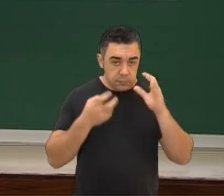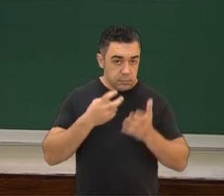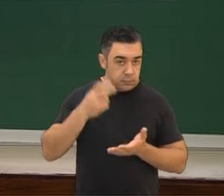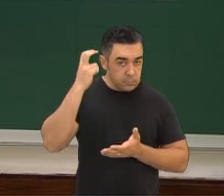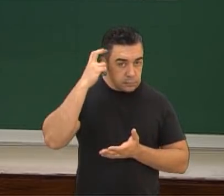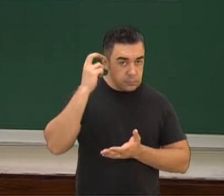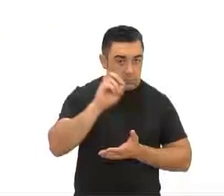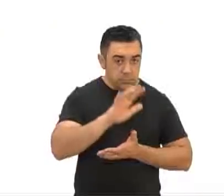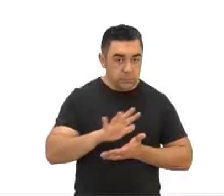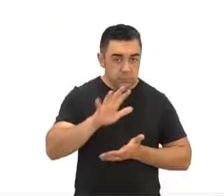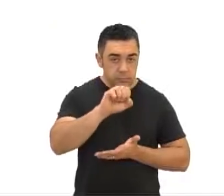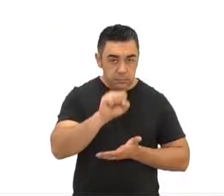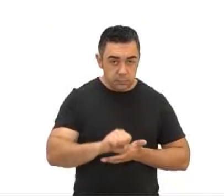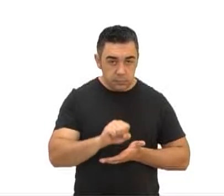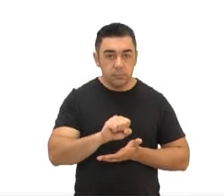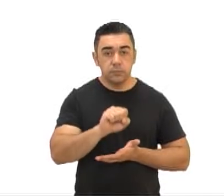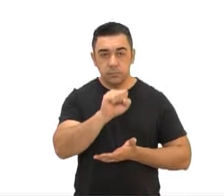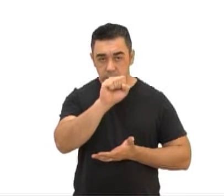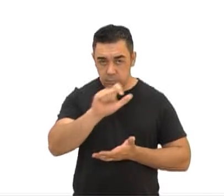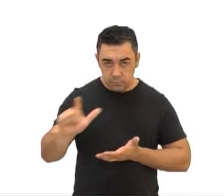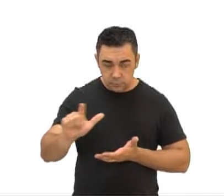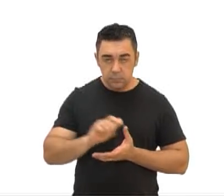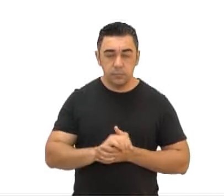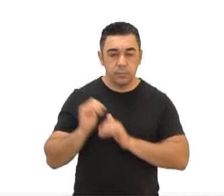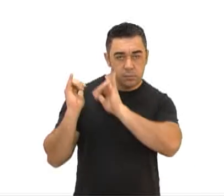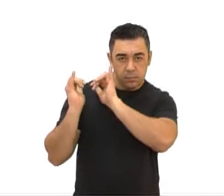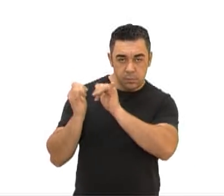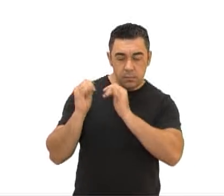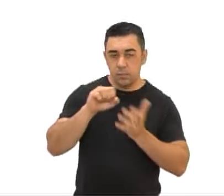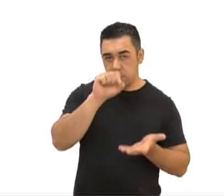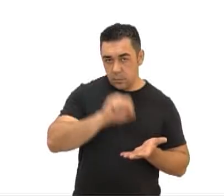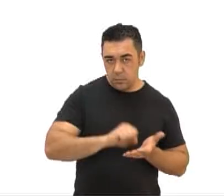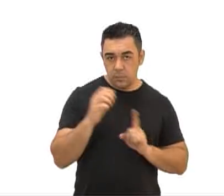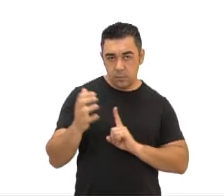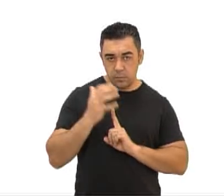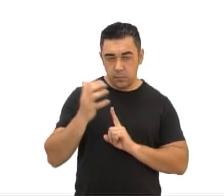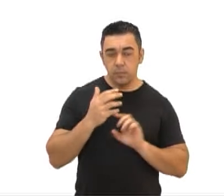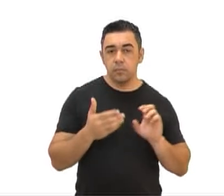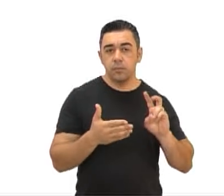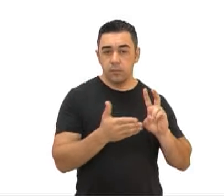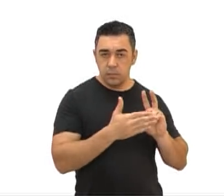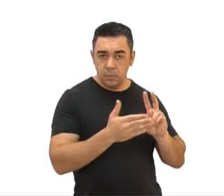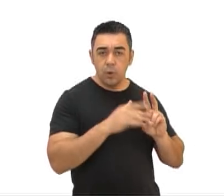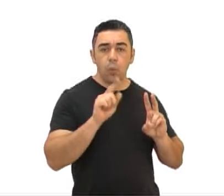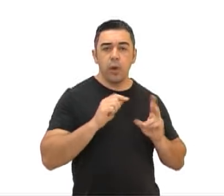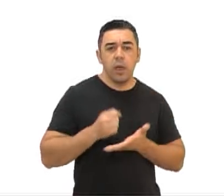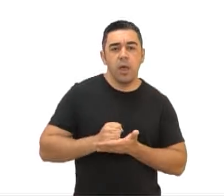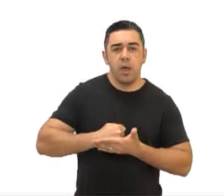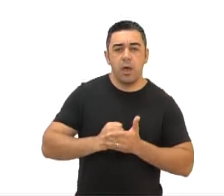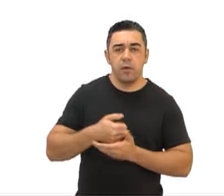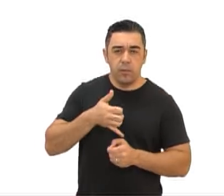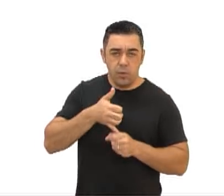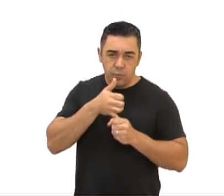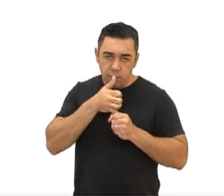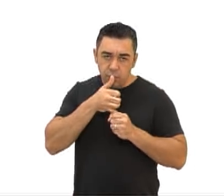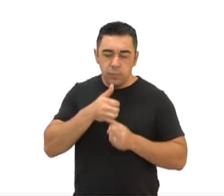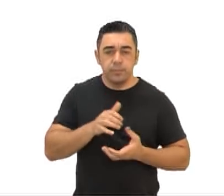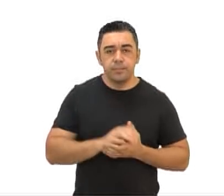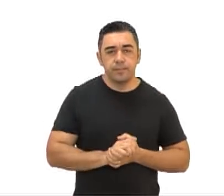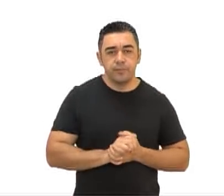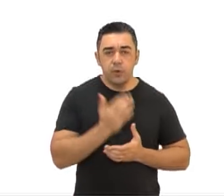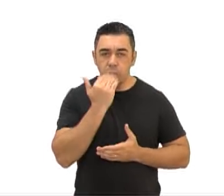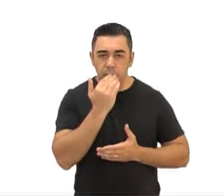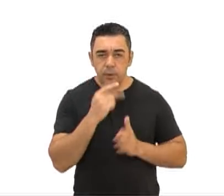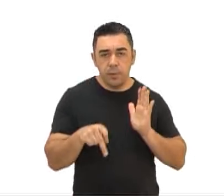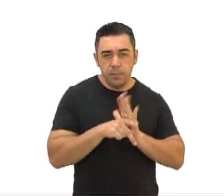da região sul e sudeste. Então, lenda do sul, que tem influência indígena, a lenda da erva mate. Prato típico do